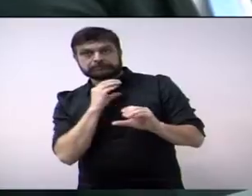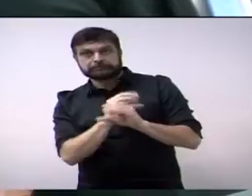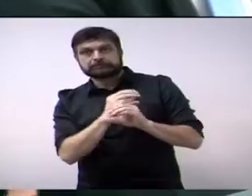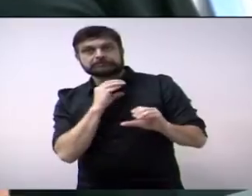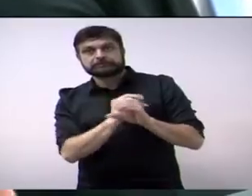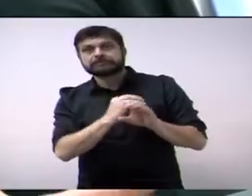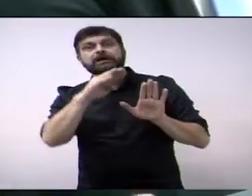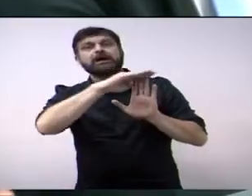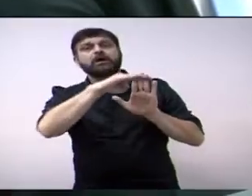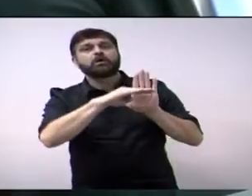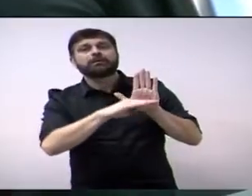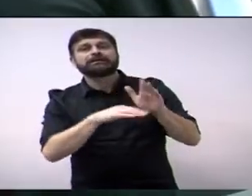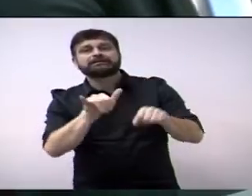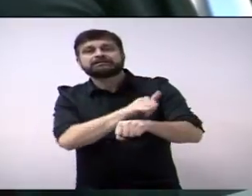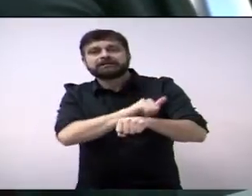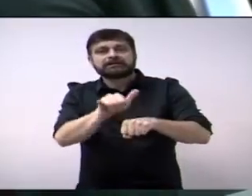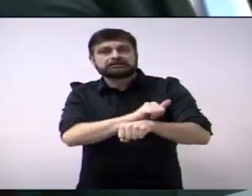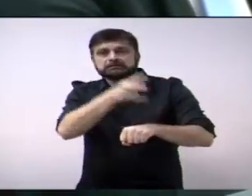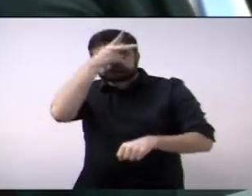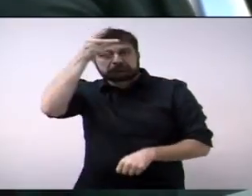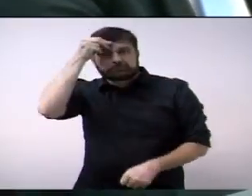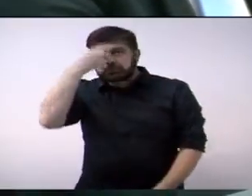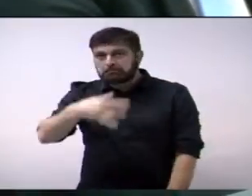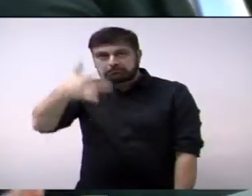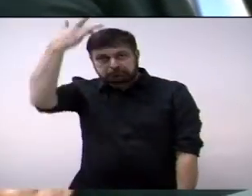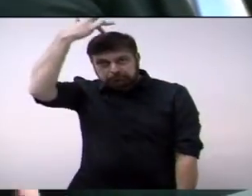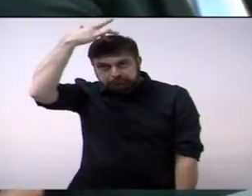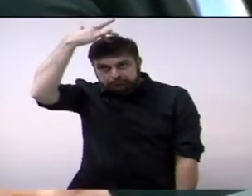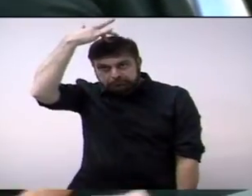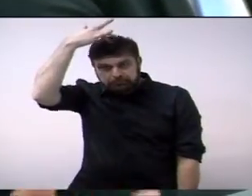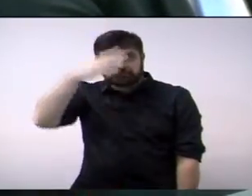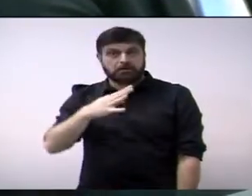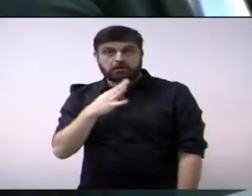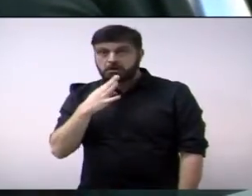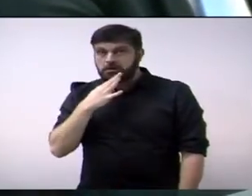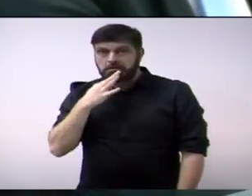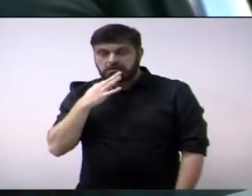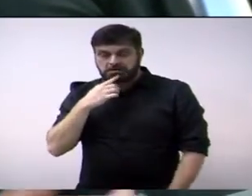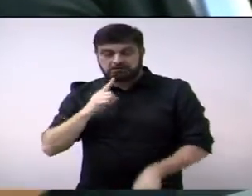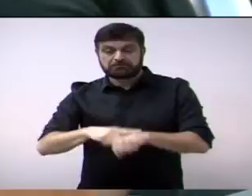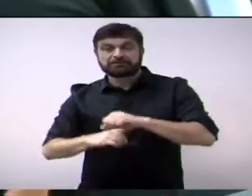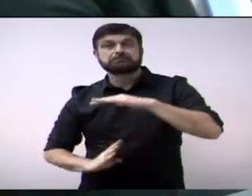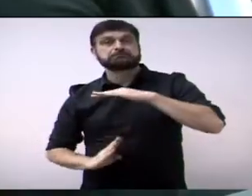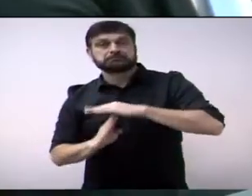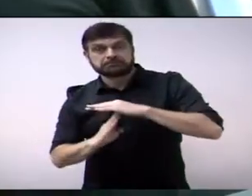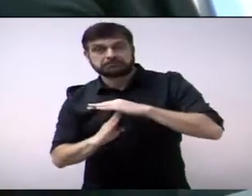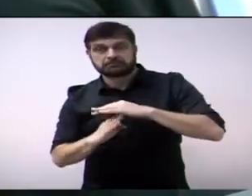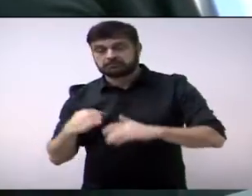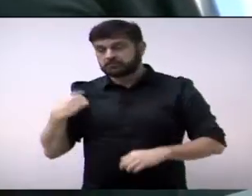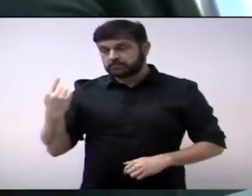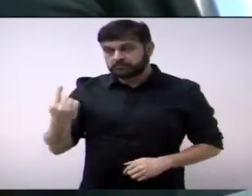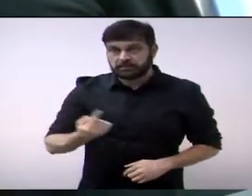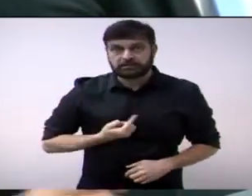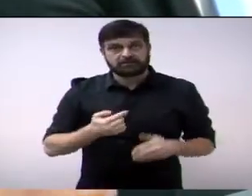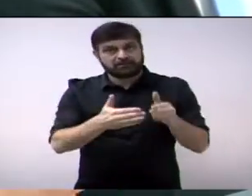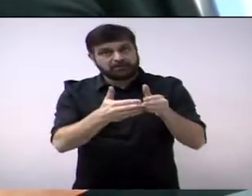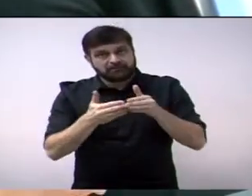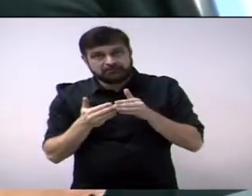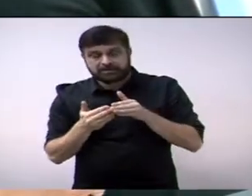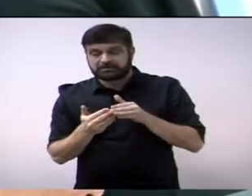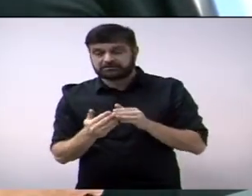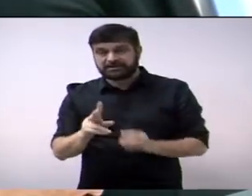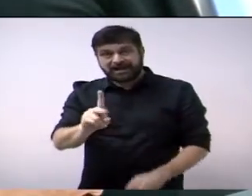o planejamento estratégico e os projetos aí em curto, médio e longo prazo. Então, fica aqui um pedido especial para o